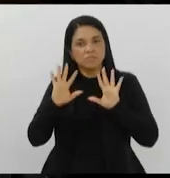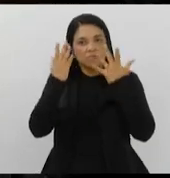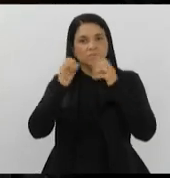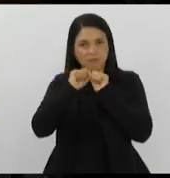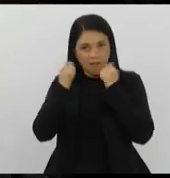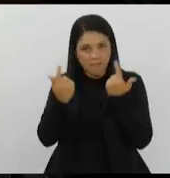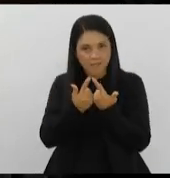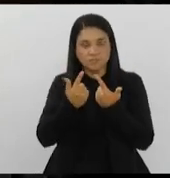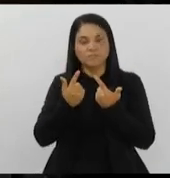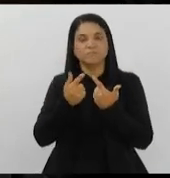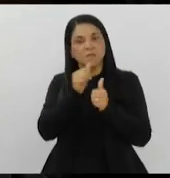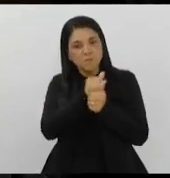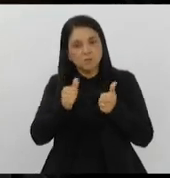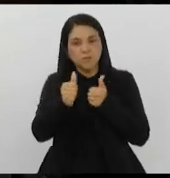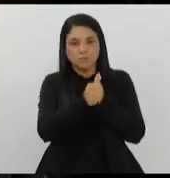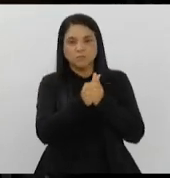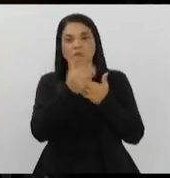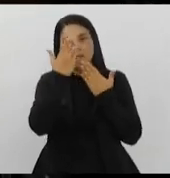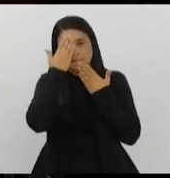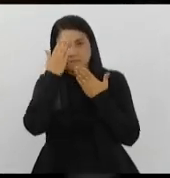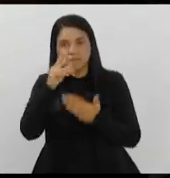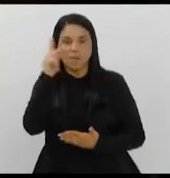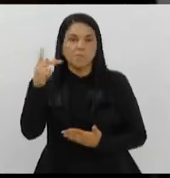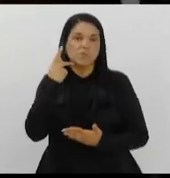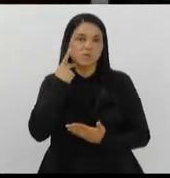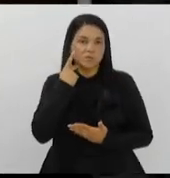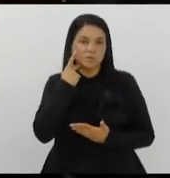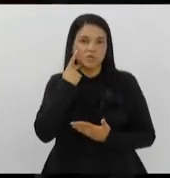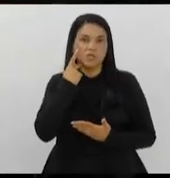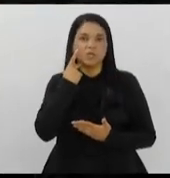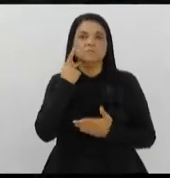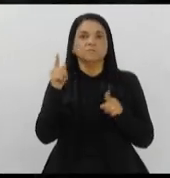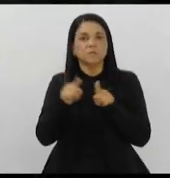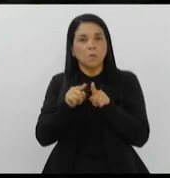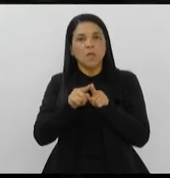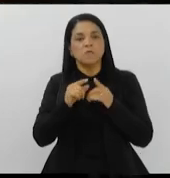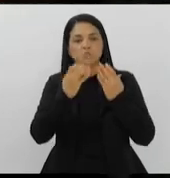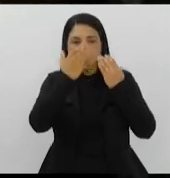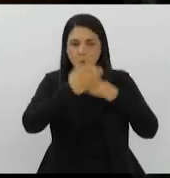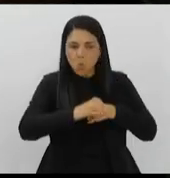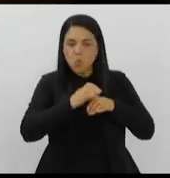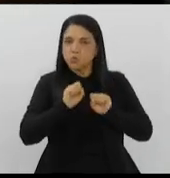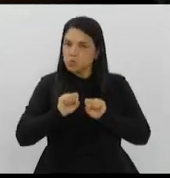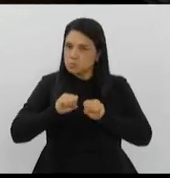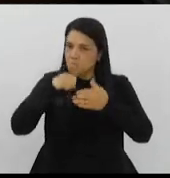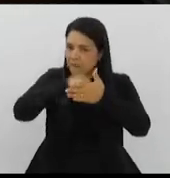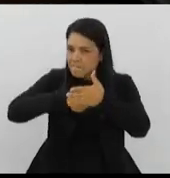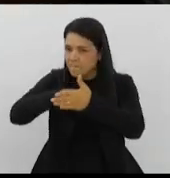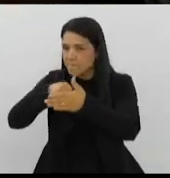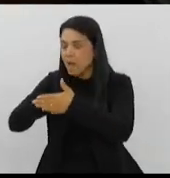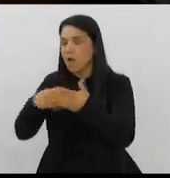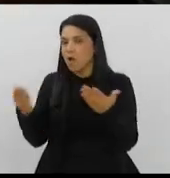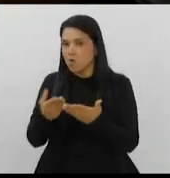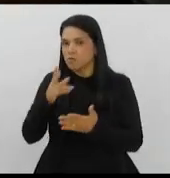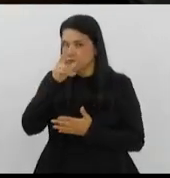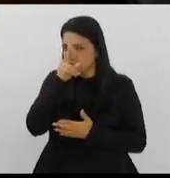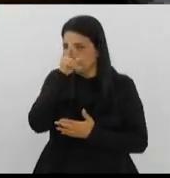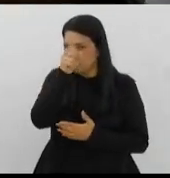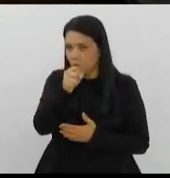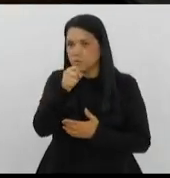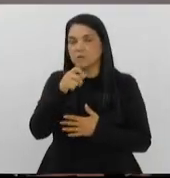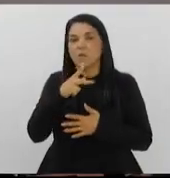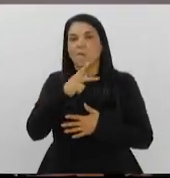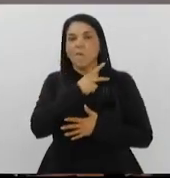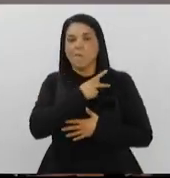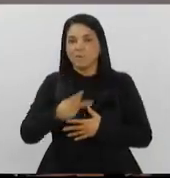protagonismo. Agradecer à Procuradoria, que não só deu um show em relação aos concursos, hoje os concursados ganham uma força, que é o presidente